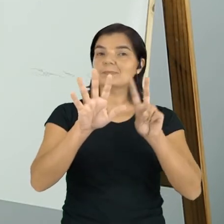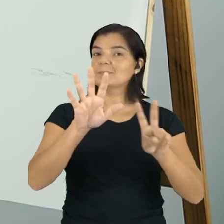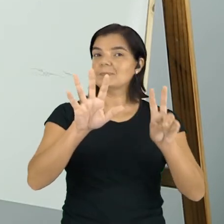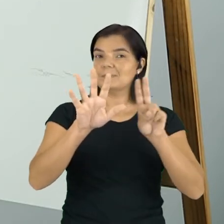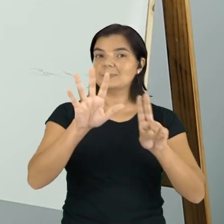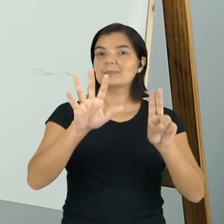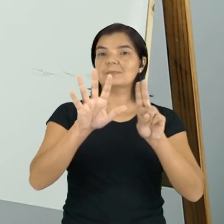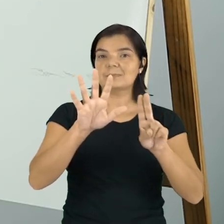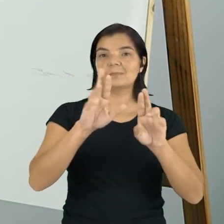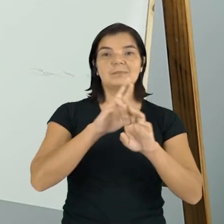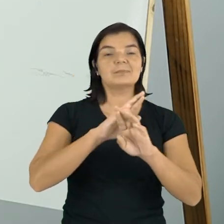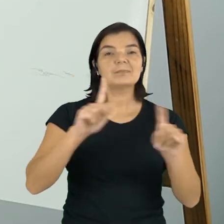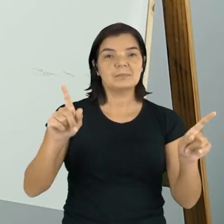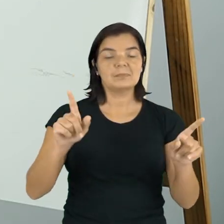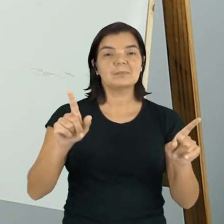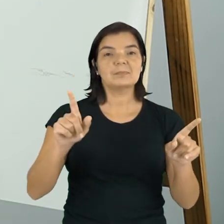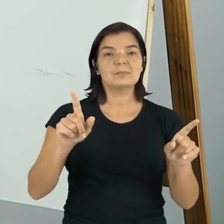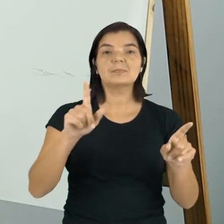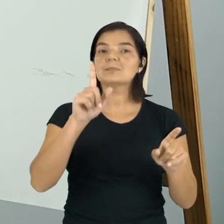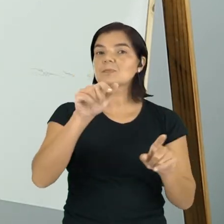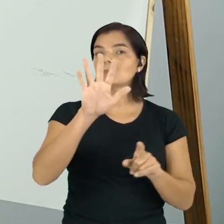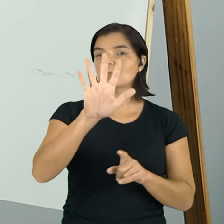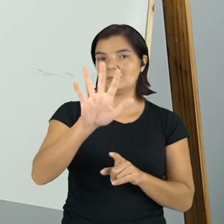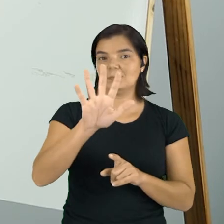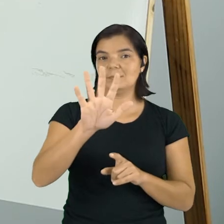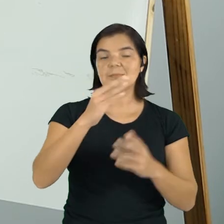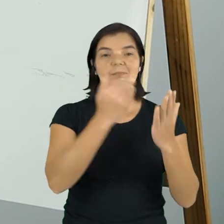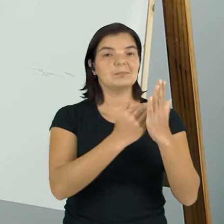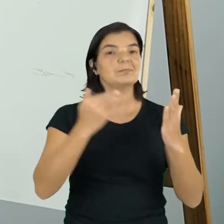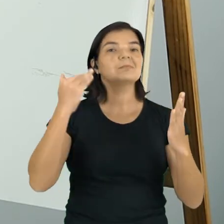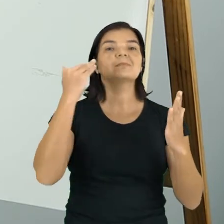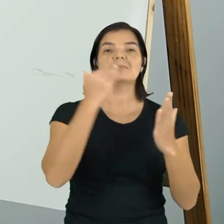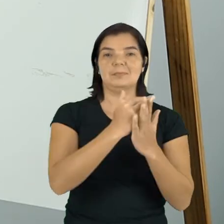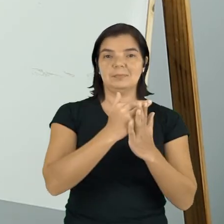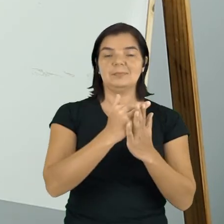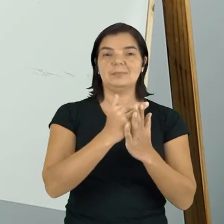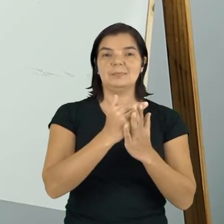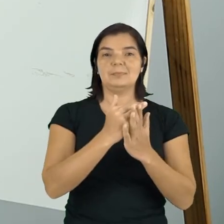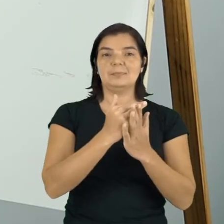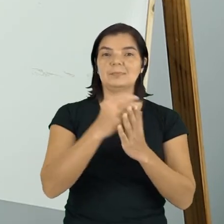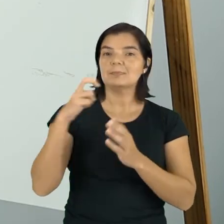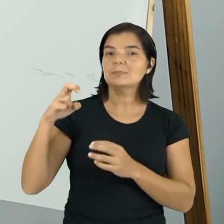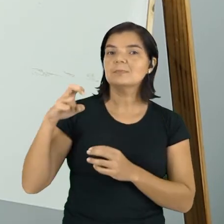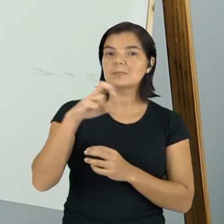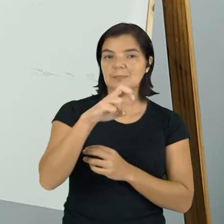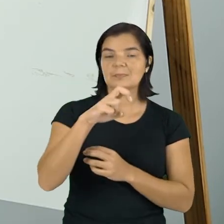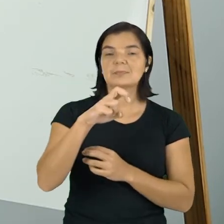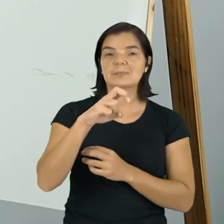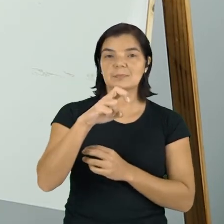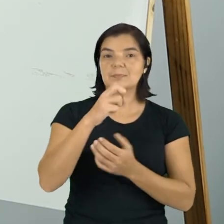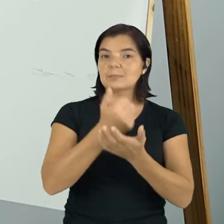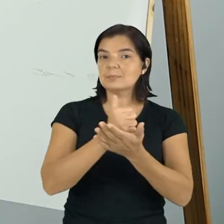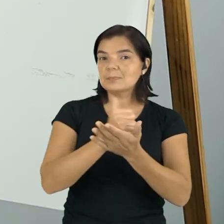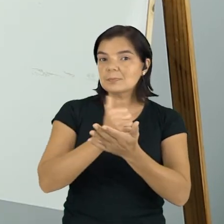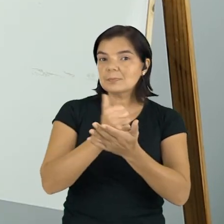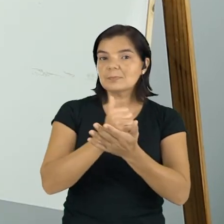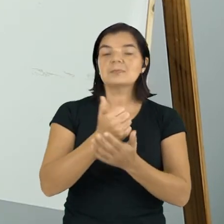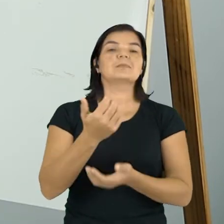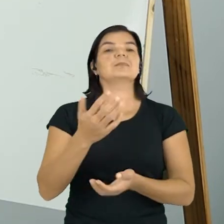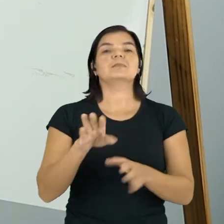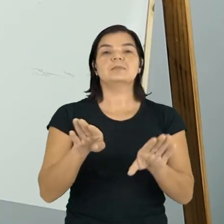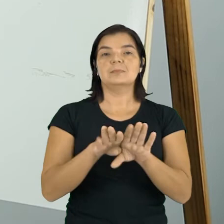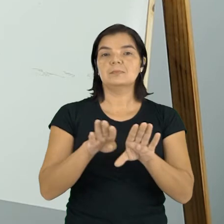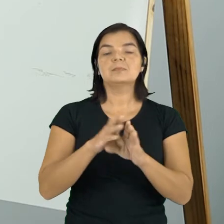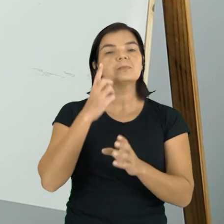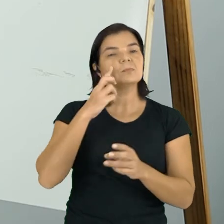dedinhos, então a diferença deles é 5 a mais para o carrinho. O carrinho tem 5 a